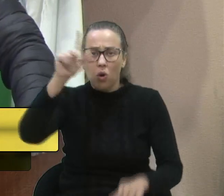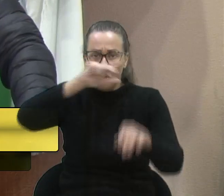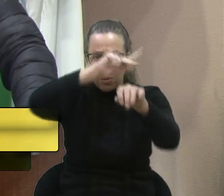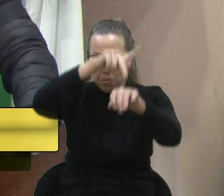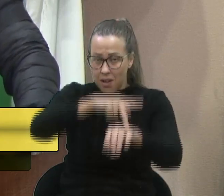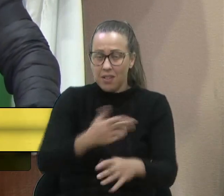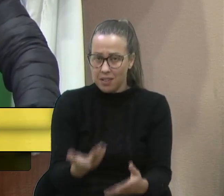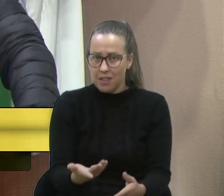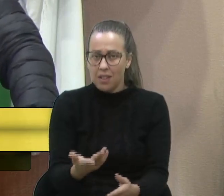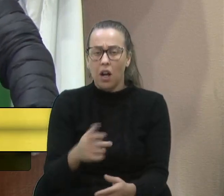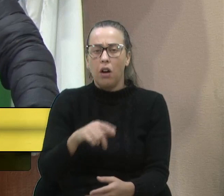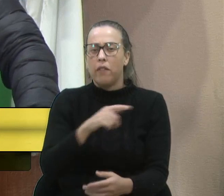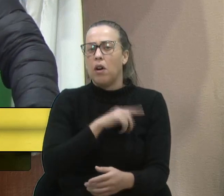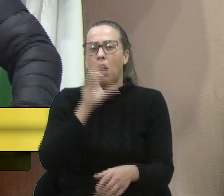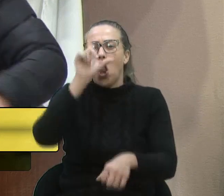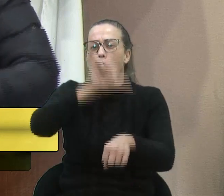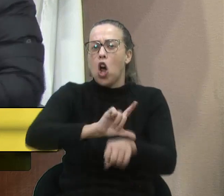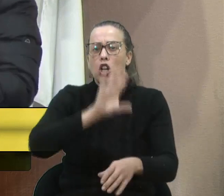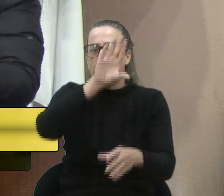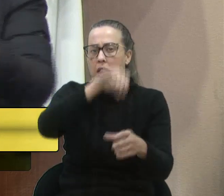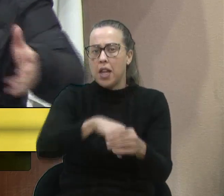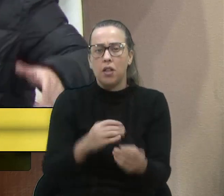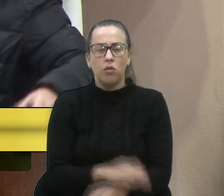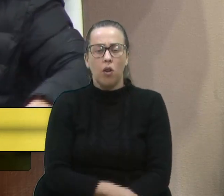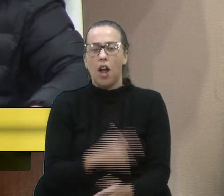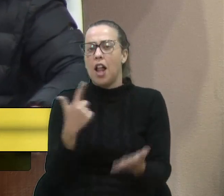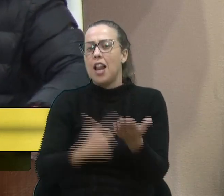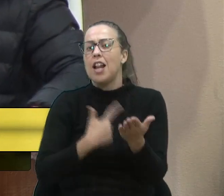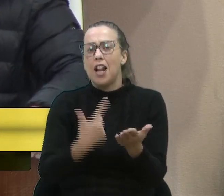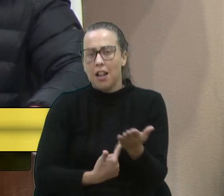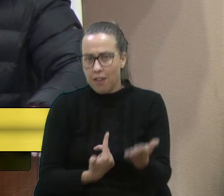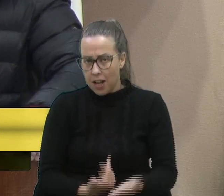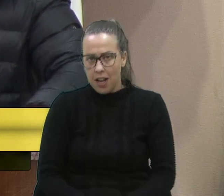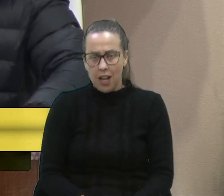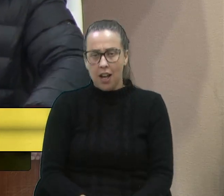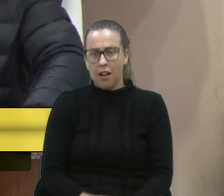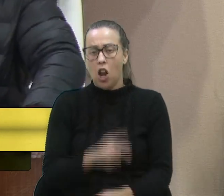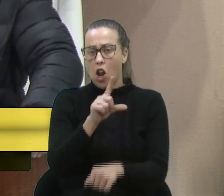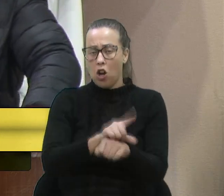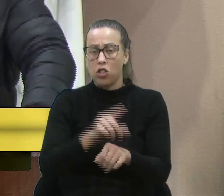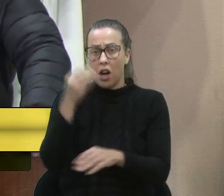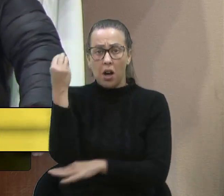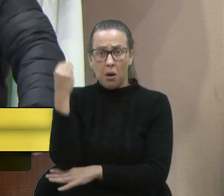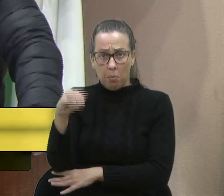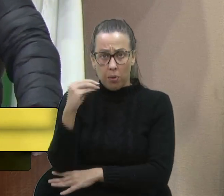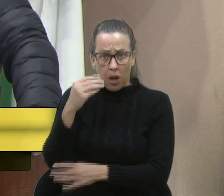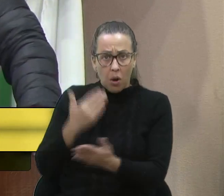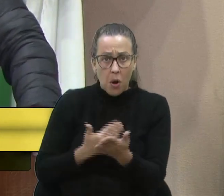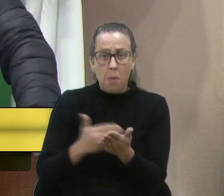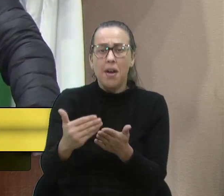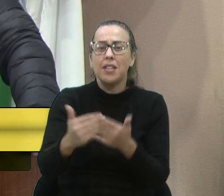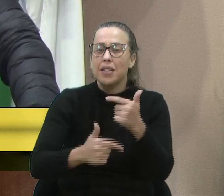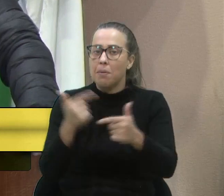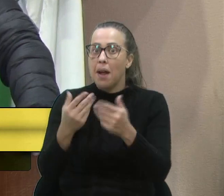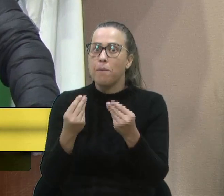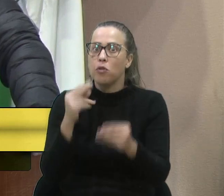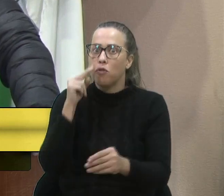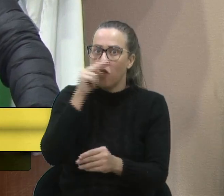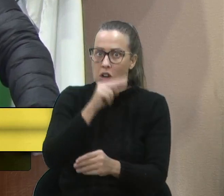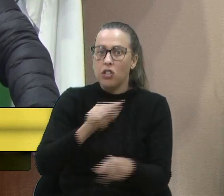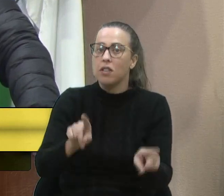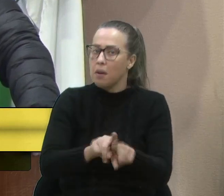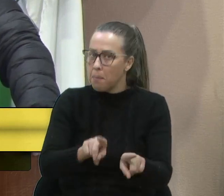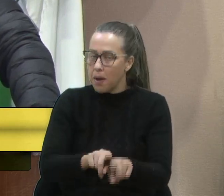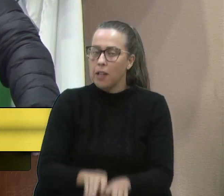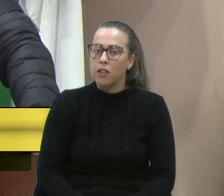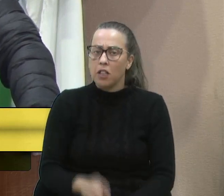lojas, por livrarias, enfim, as mais variadas situações. Porto Alegre começa a trabalhar muito essa questão. Muito essa